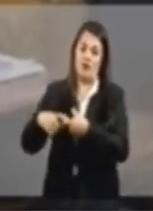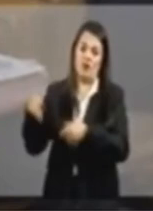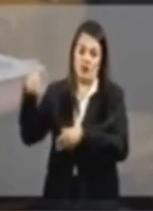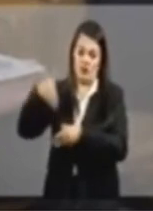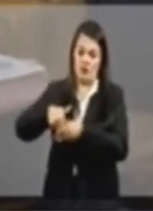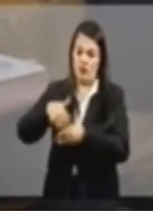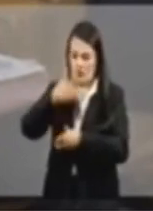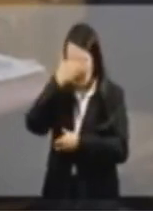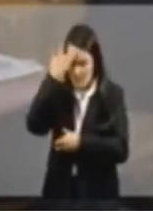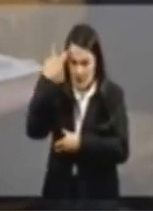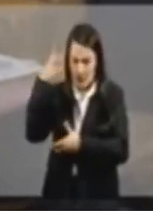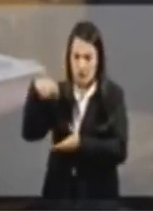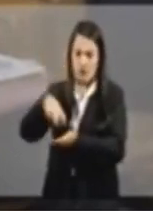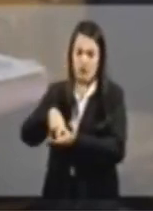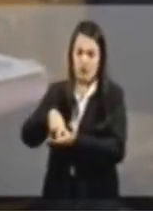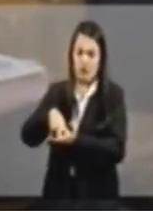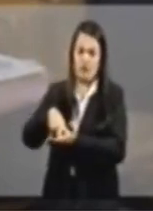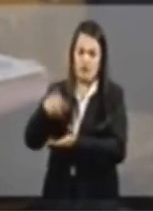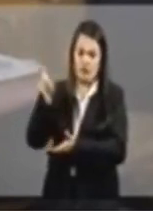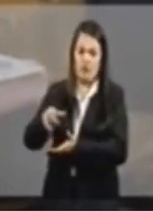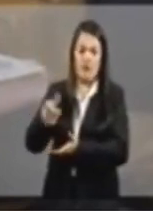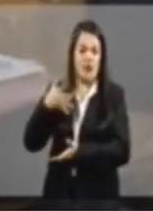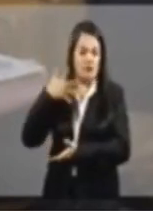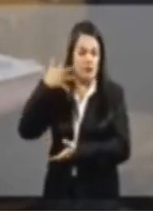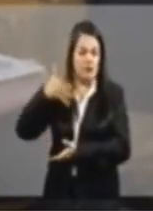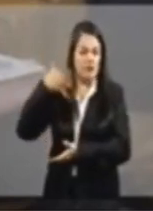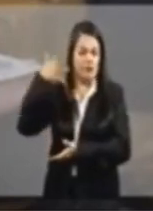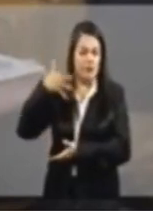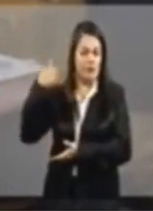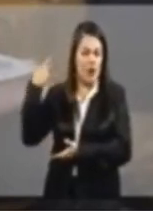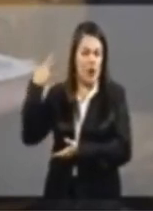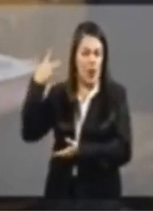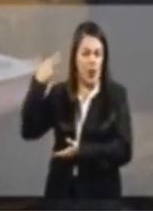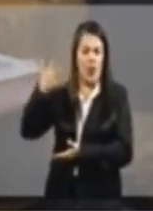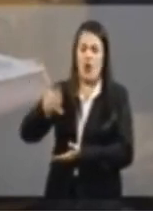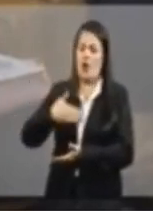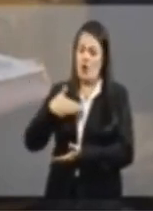diante das respostas ministros respeitosamente